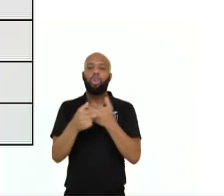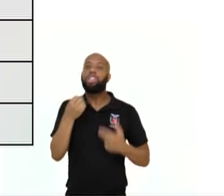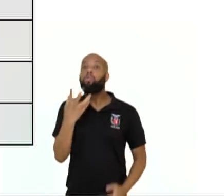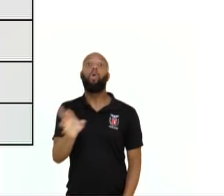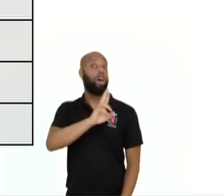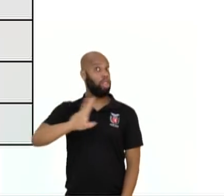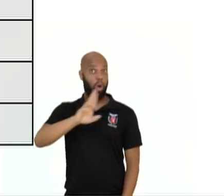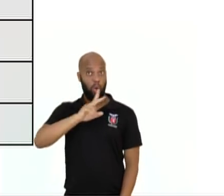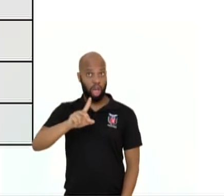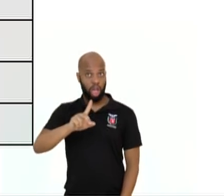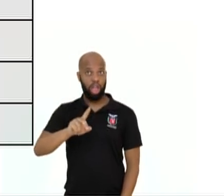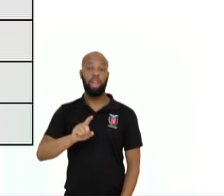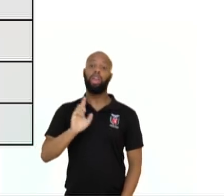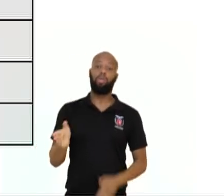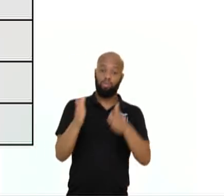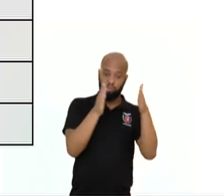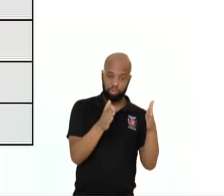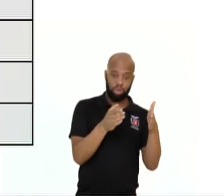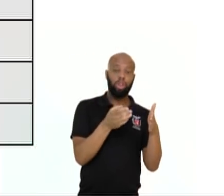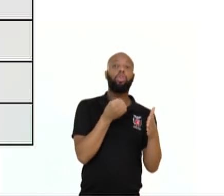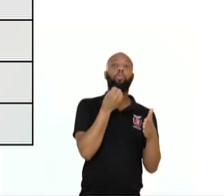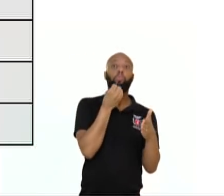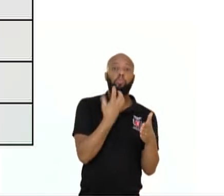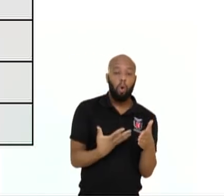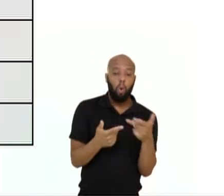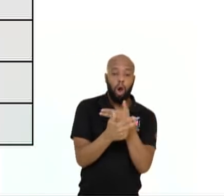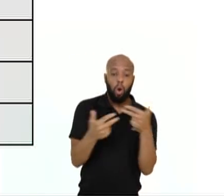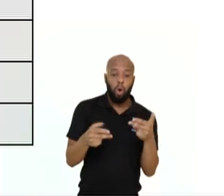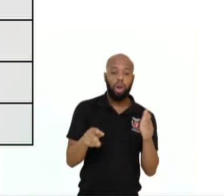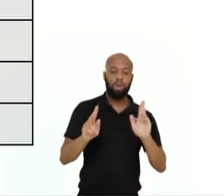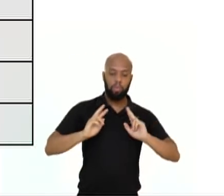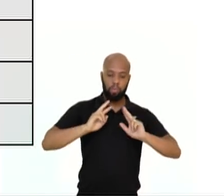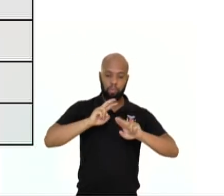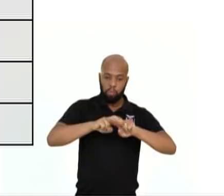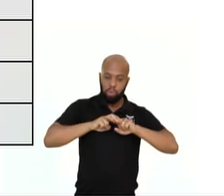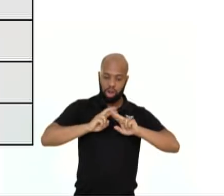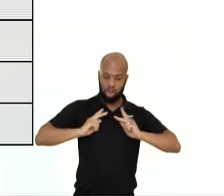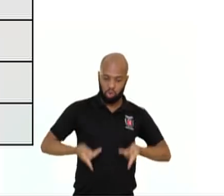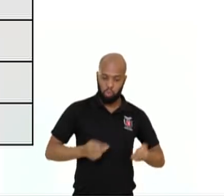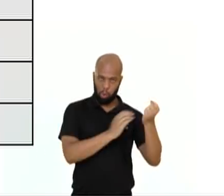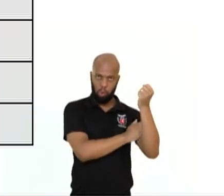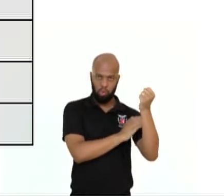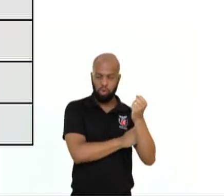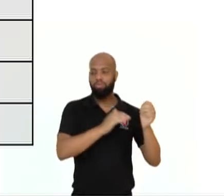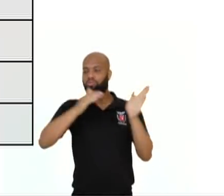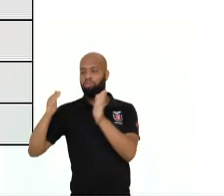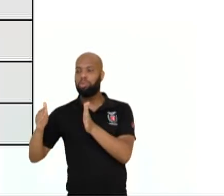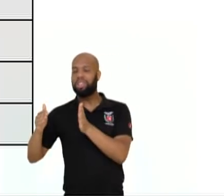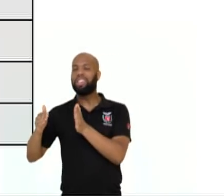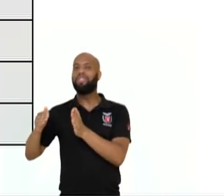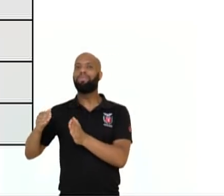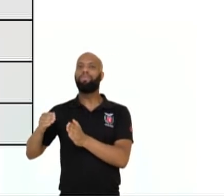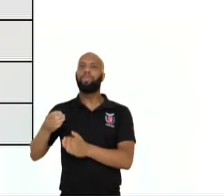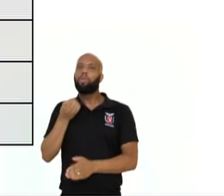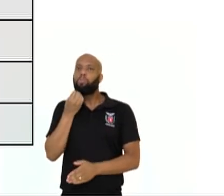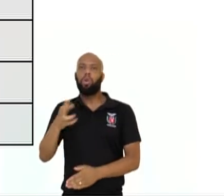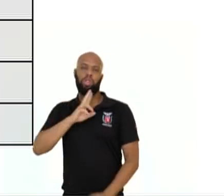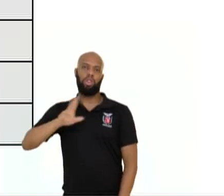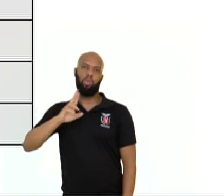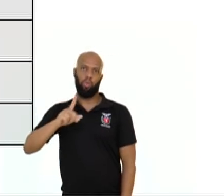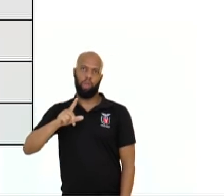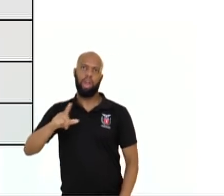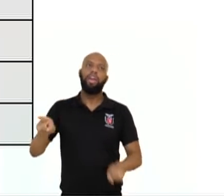energia que eu quero que vocês pensem, tá? Então, uma vantagem do uso da força humana e uma desvantagem. Uma vantagem do uso da força